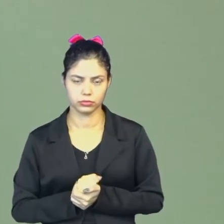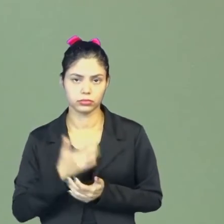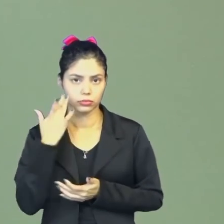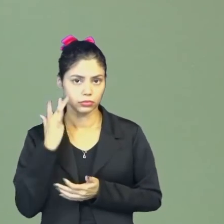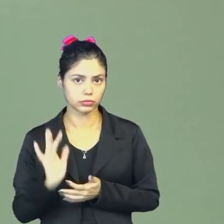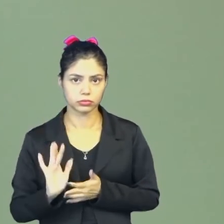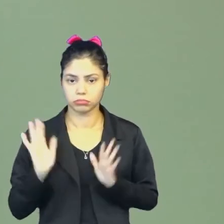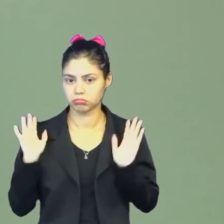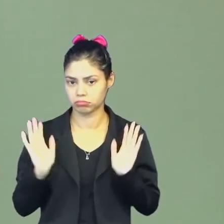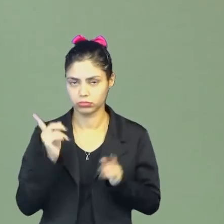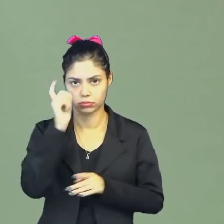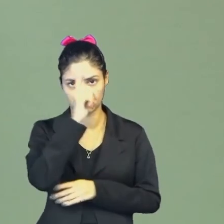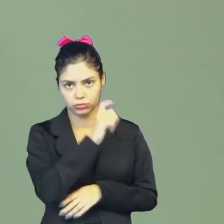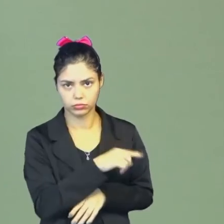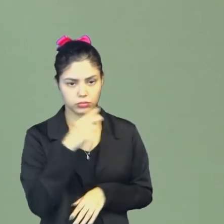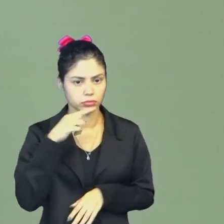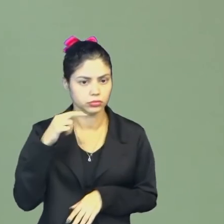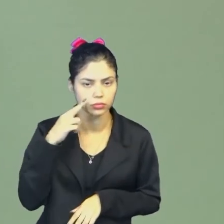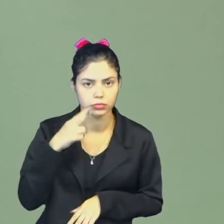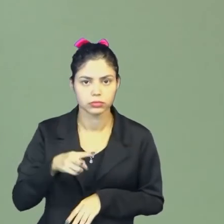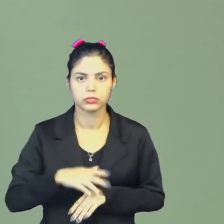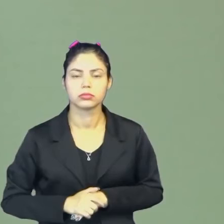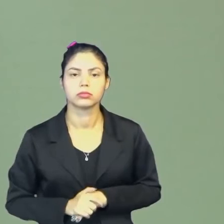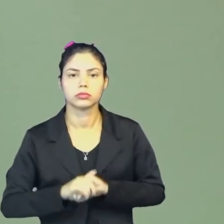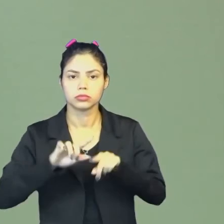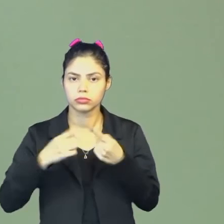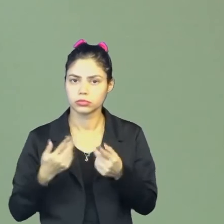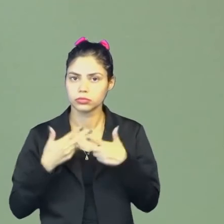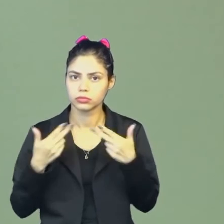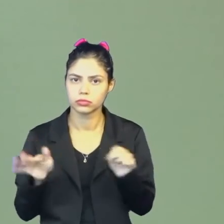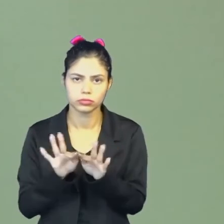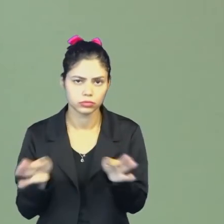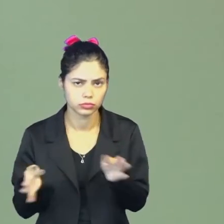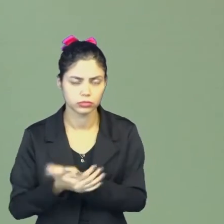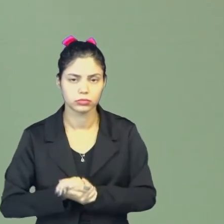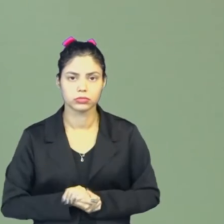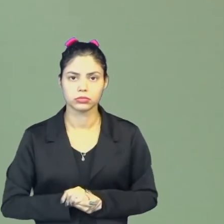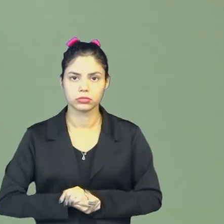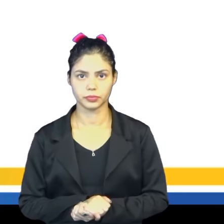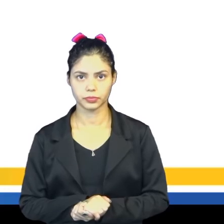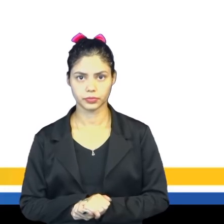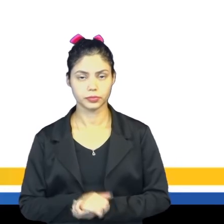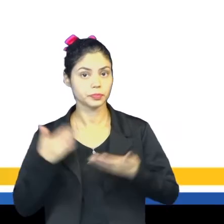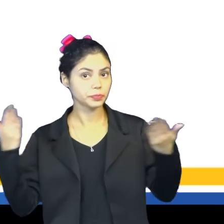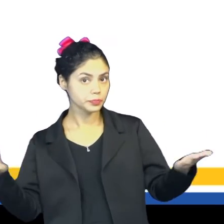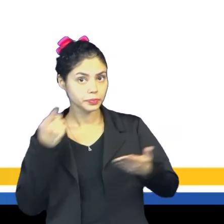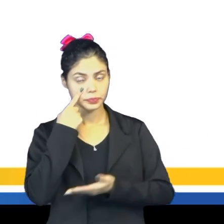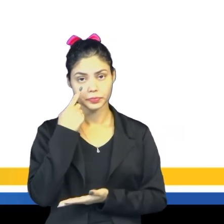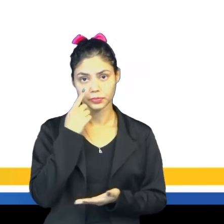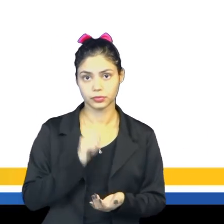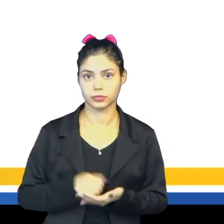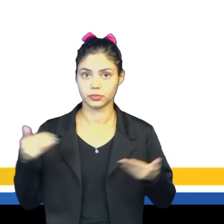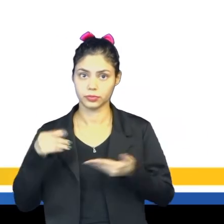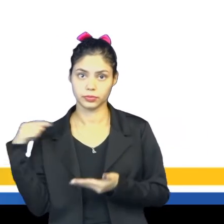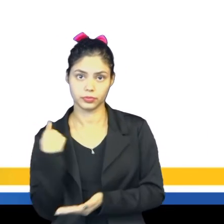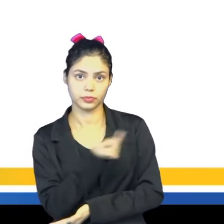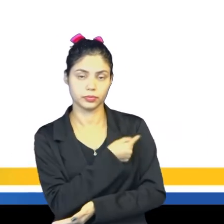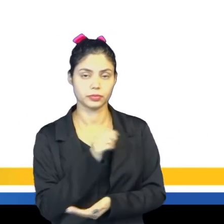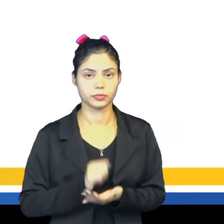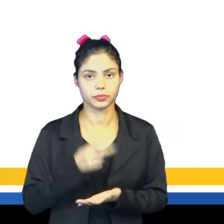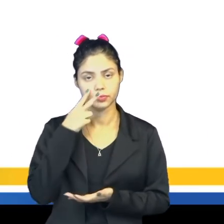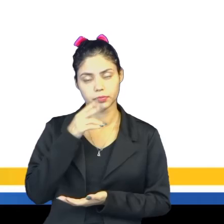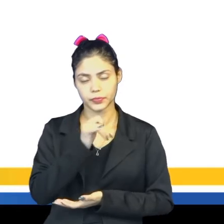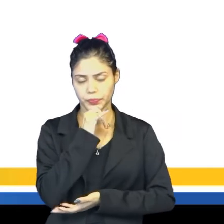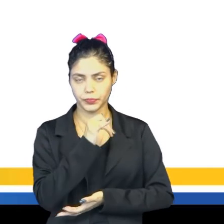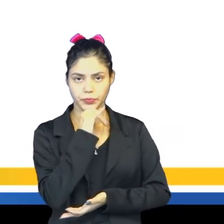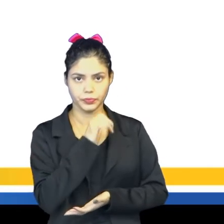sei. É difícil, nunca vi. Mas é a coisa mais simples. Então, olha só, pessoal. Agora nós vamos ver